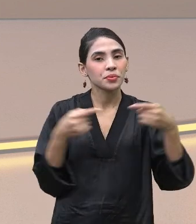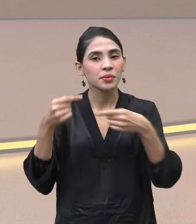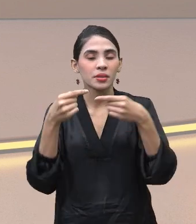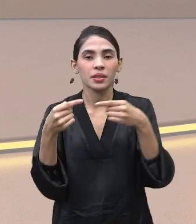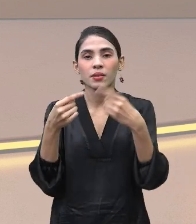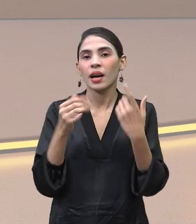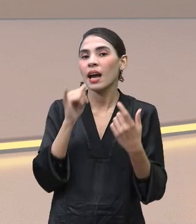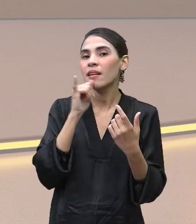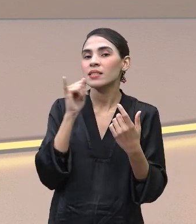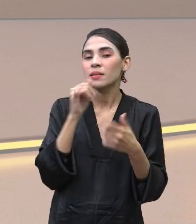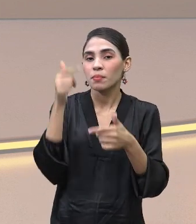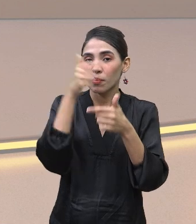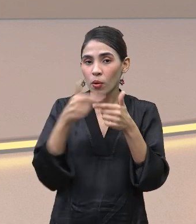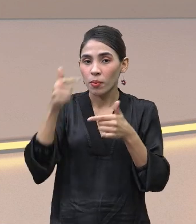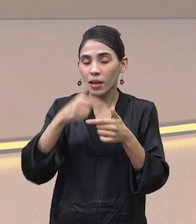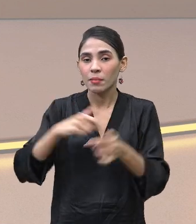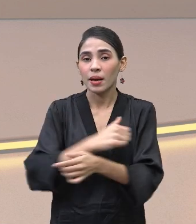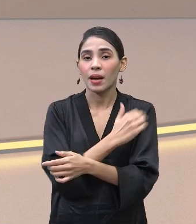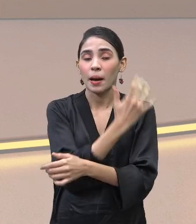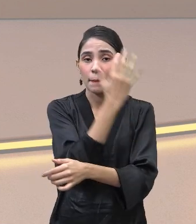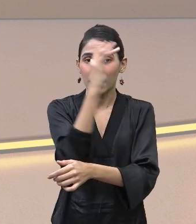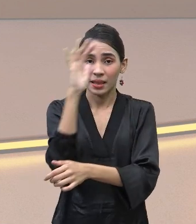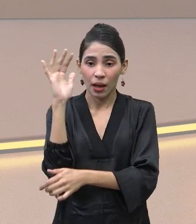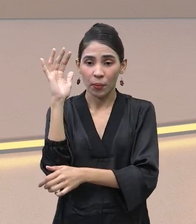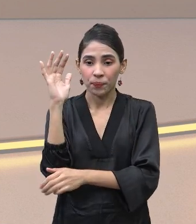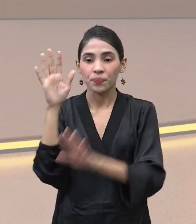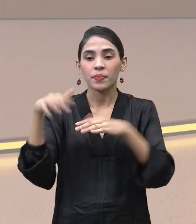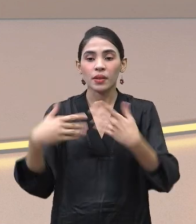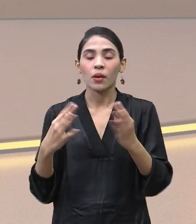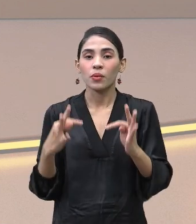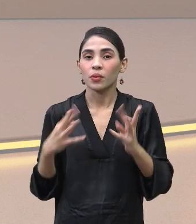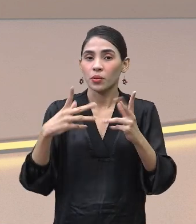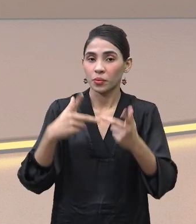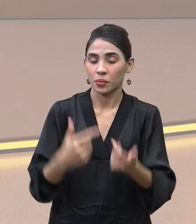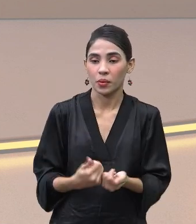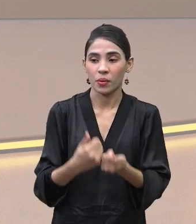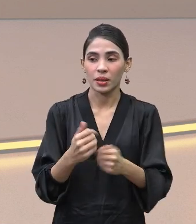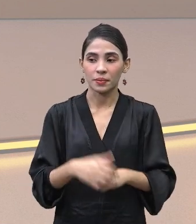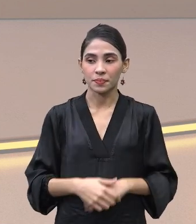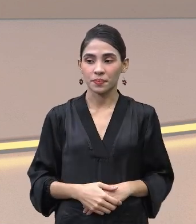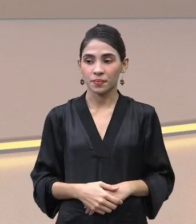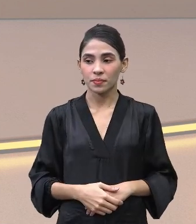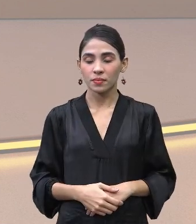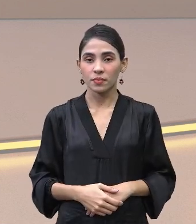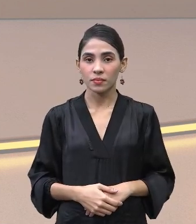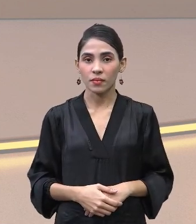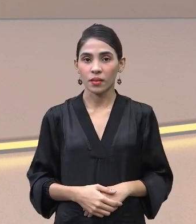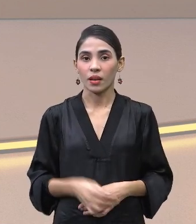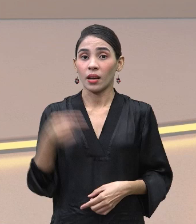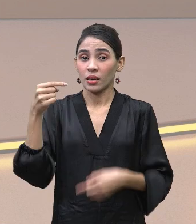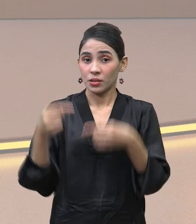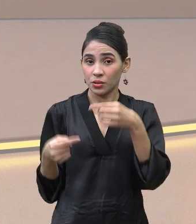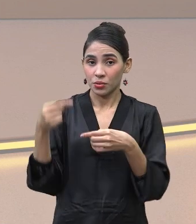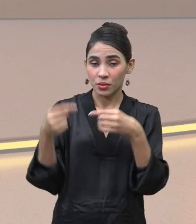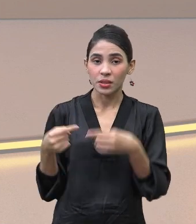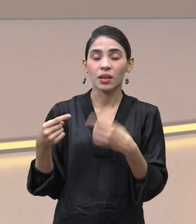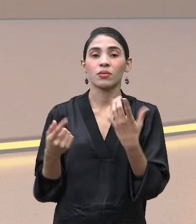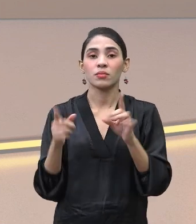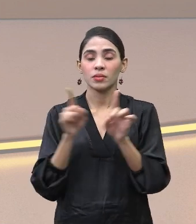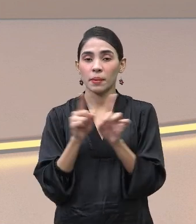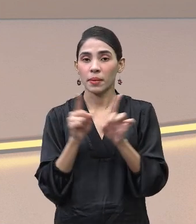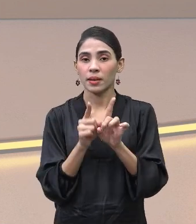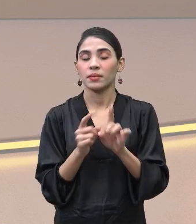questão dos problemas ambientais. Então, toda essas discussões, essas questões